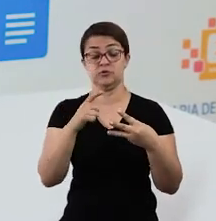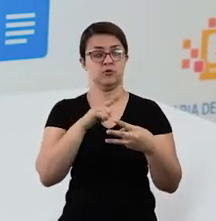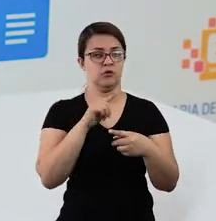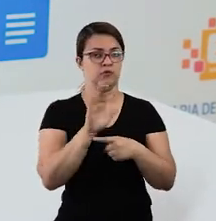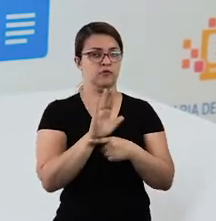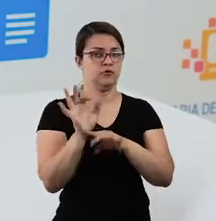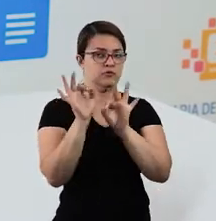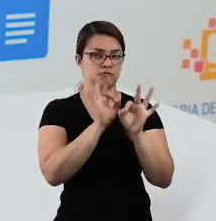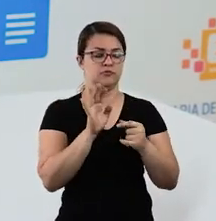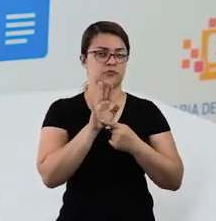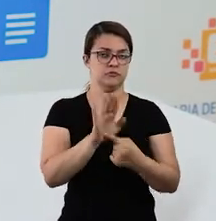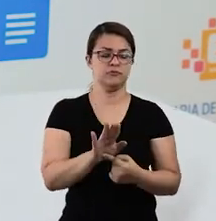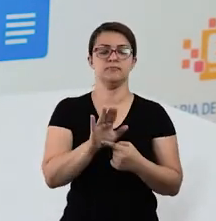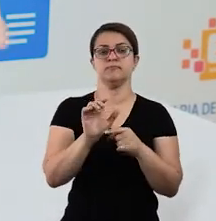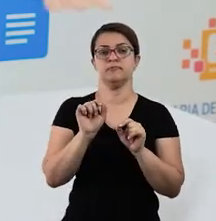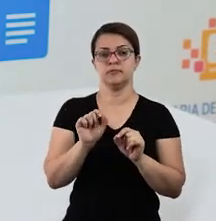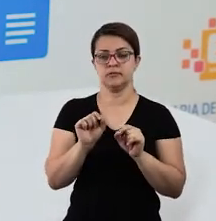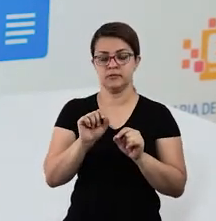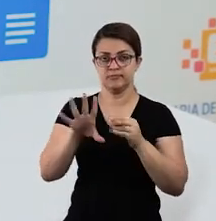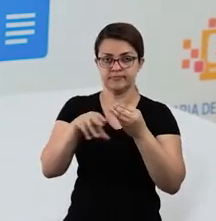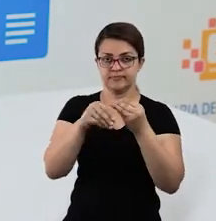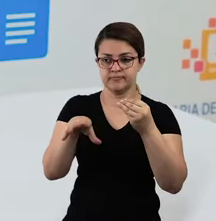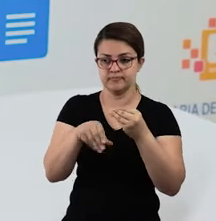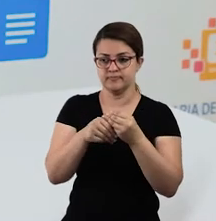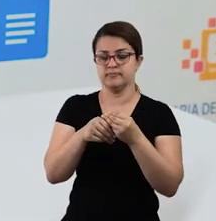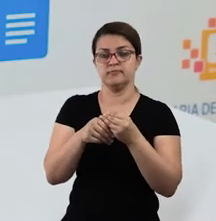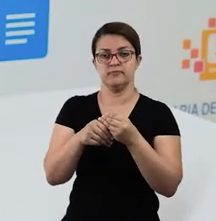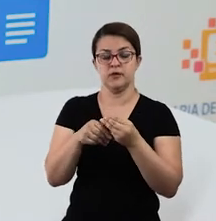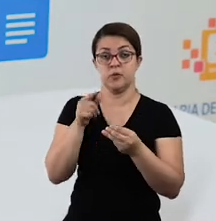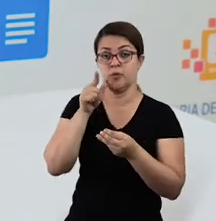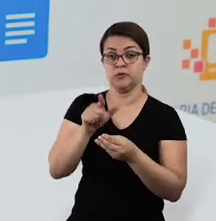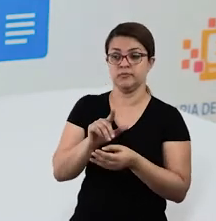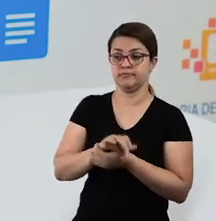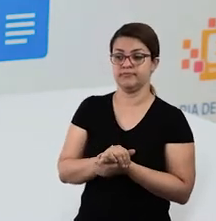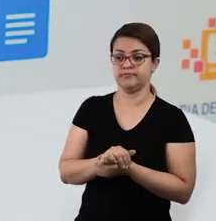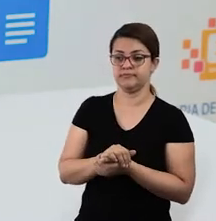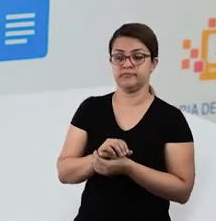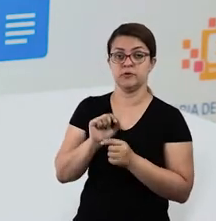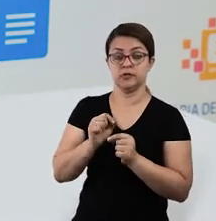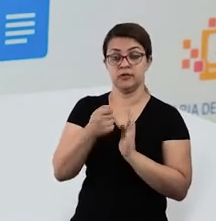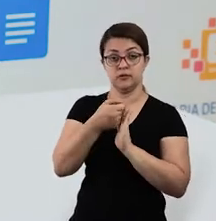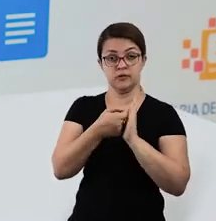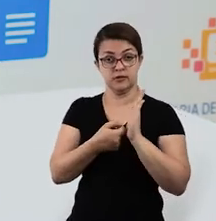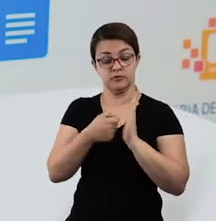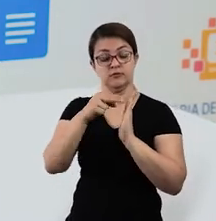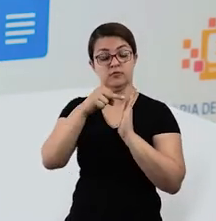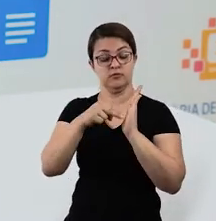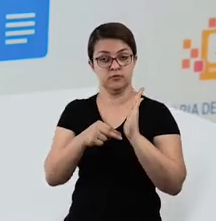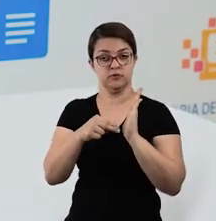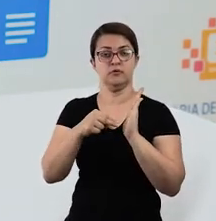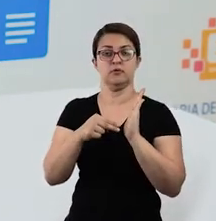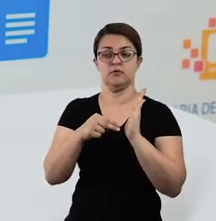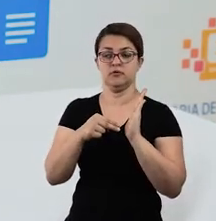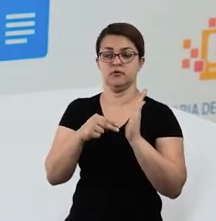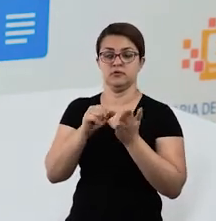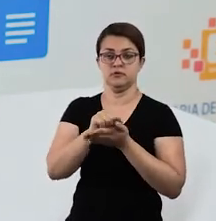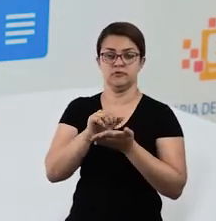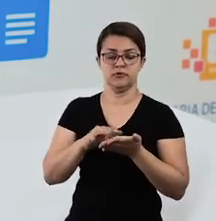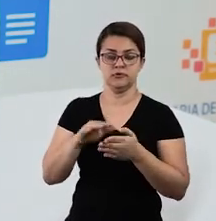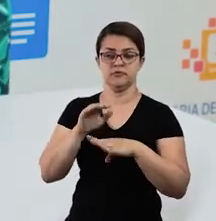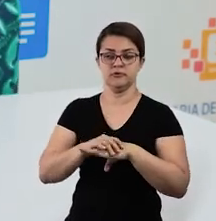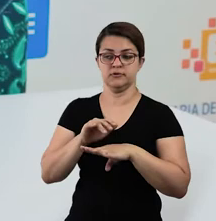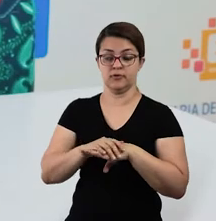vocês assistirem, então essa atividade aqui é complementar àquela outra. Você vai ler o texto que está lá no Lição de Casa e vai fazer